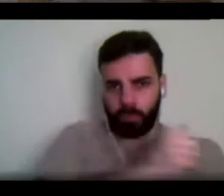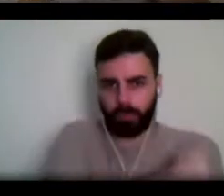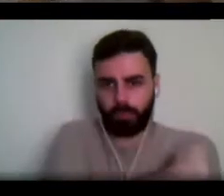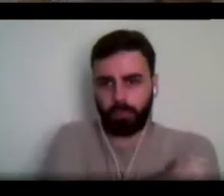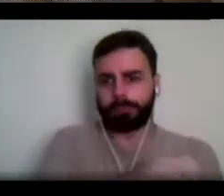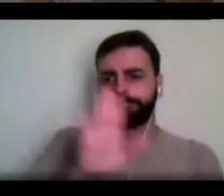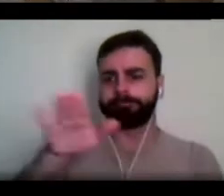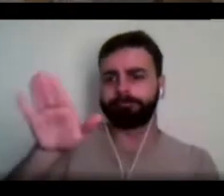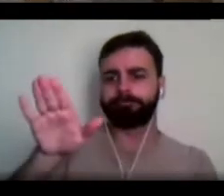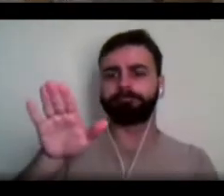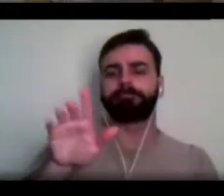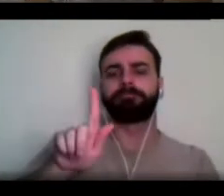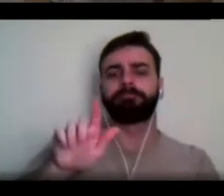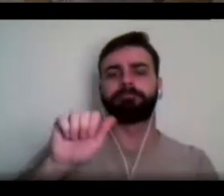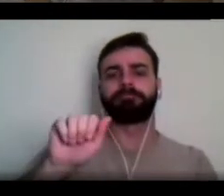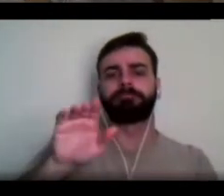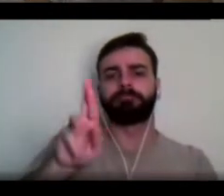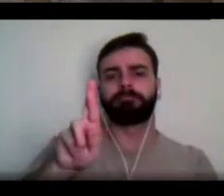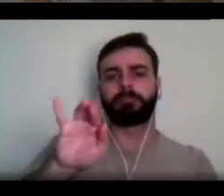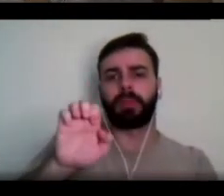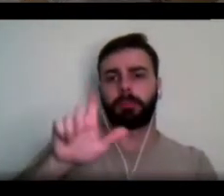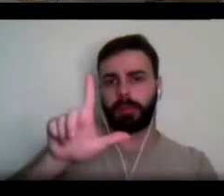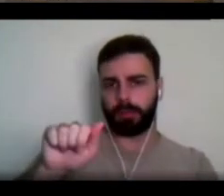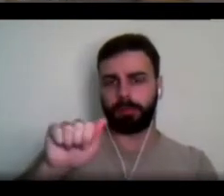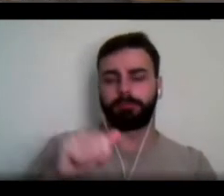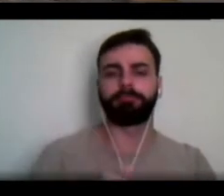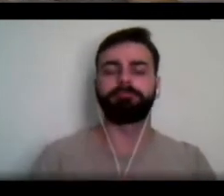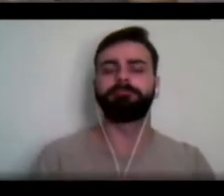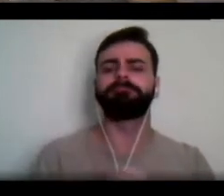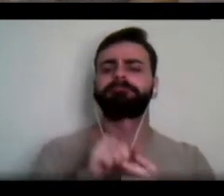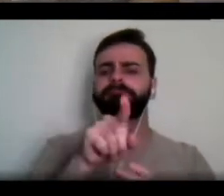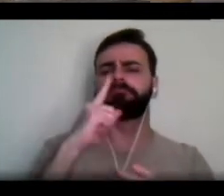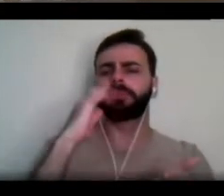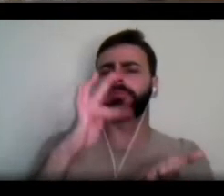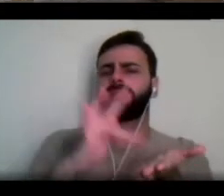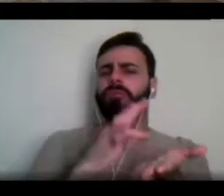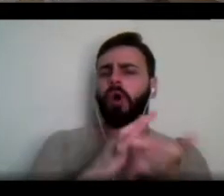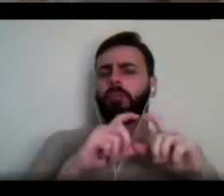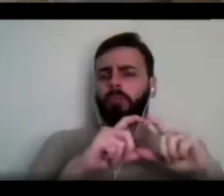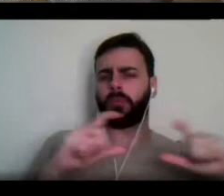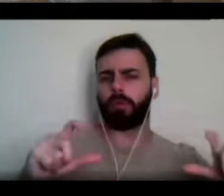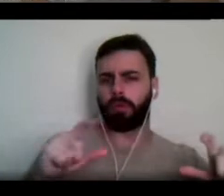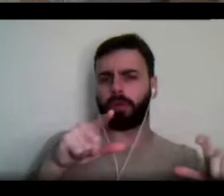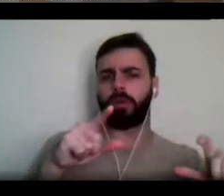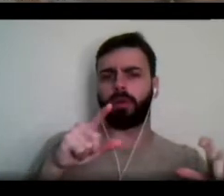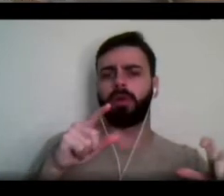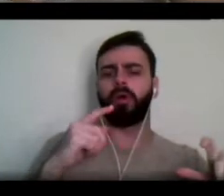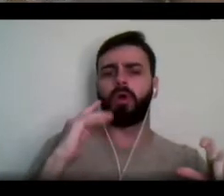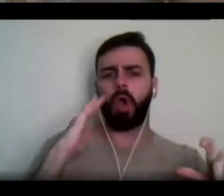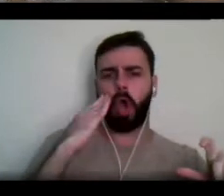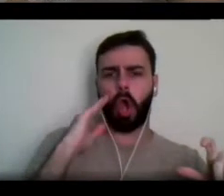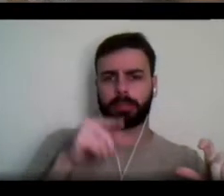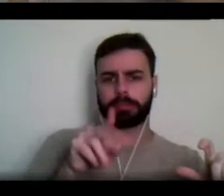Professora, deixa eu te perguntar uma coisa. Tem essa fórmula que você usou,